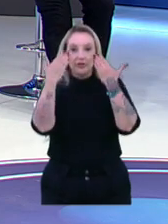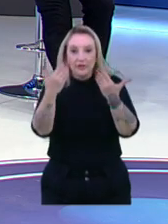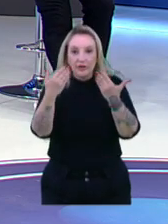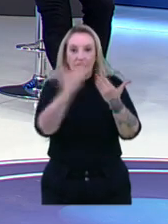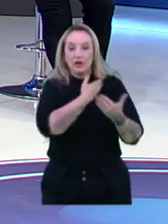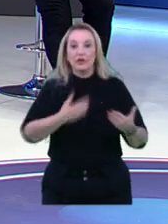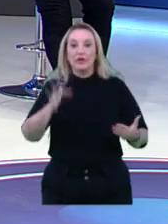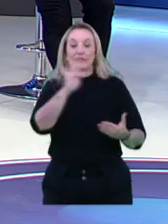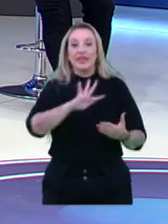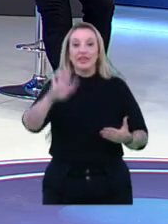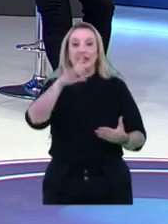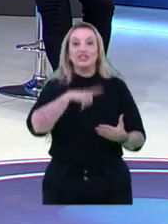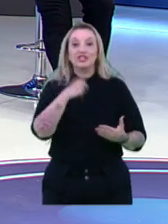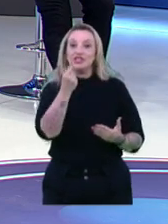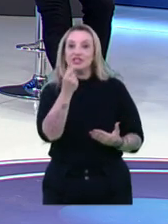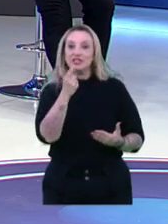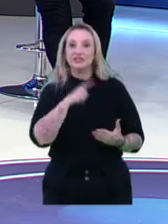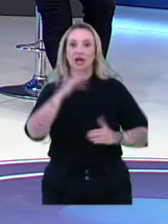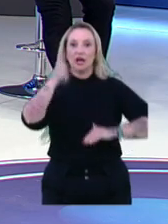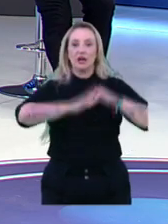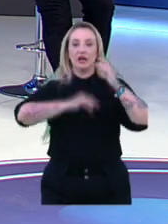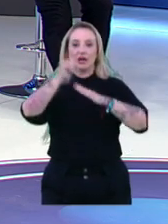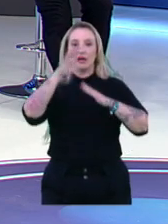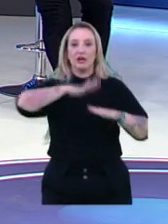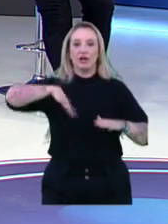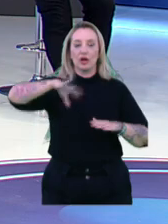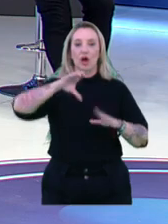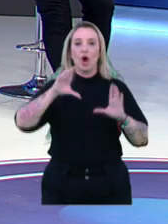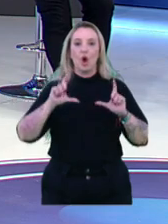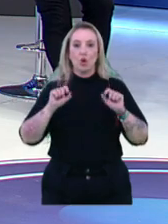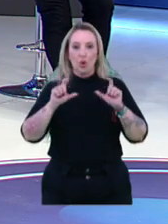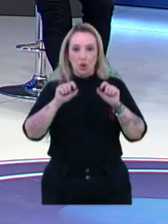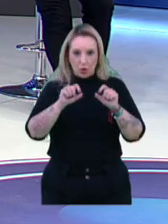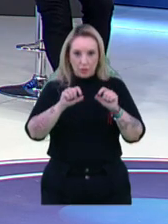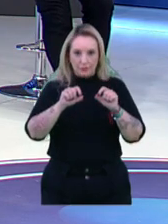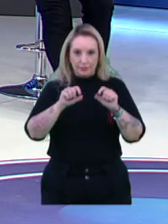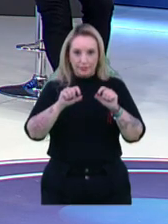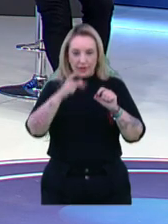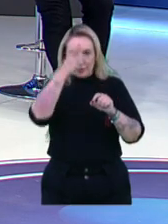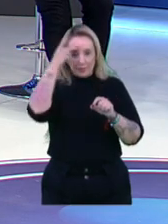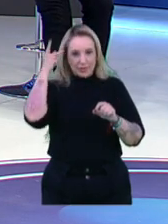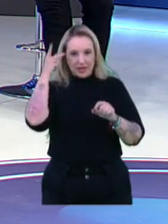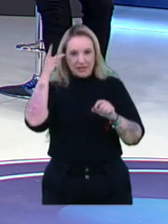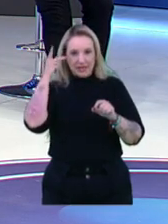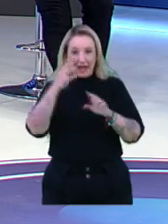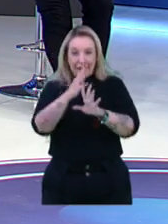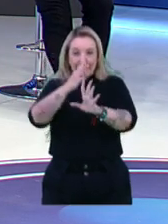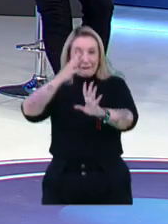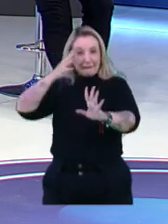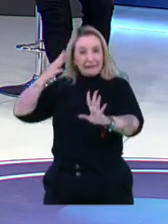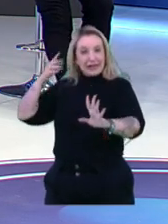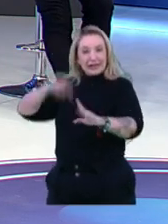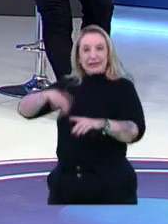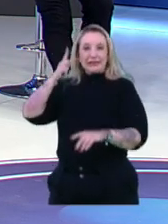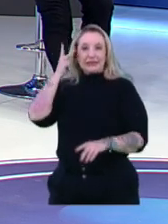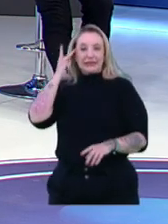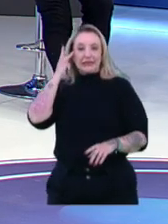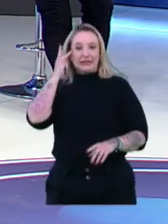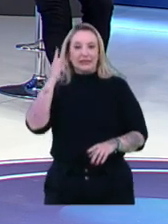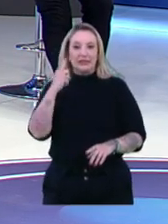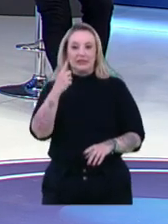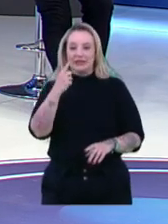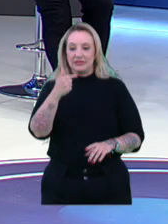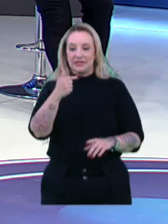federal já tem dinheiro para construir um centro oncológico para pacientes com câncer que é uma fila grave na cidade de São Paulo de